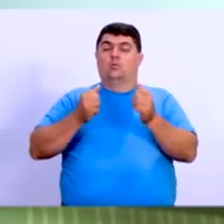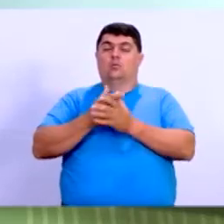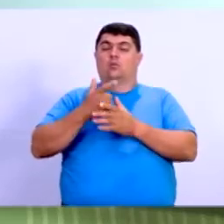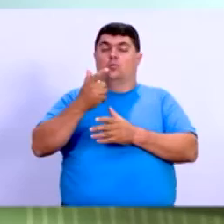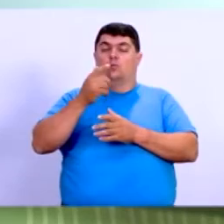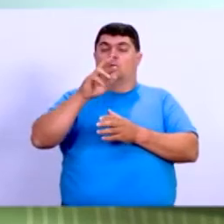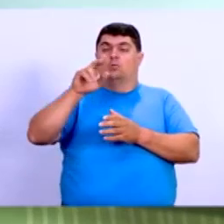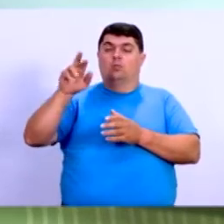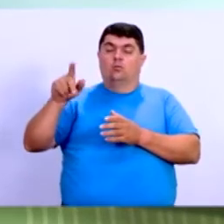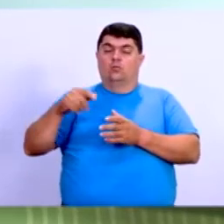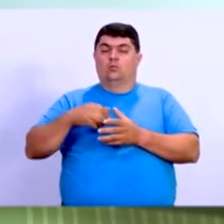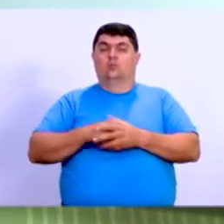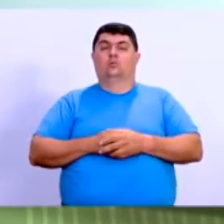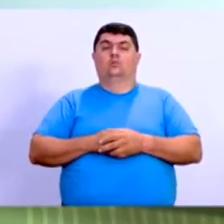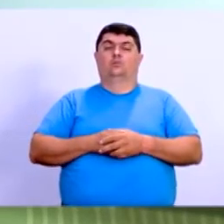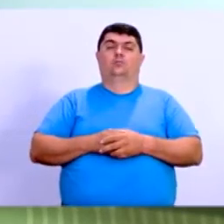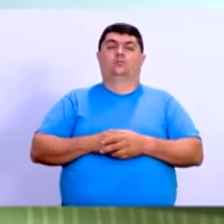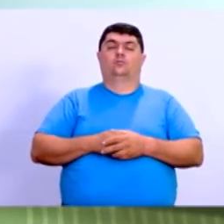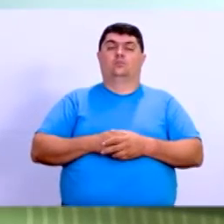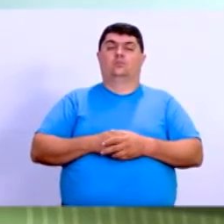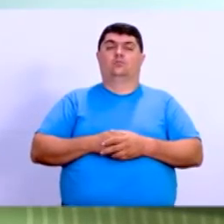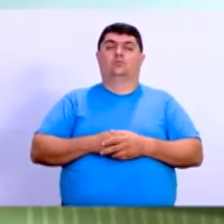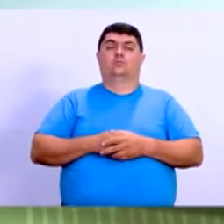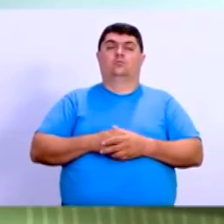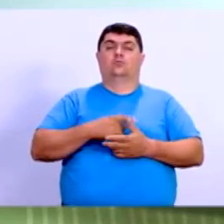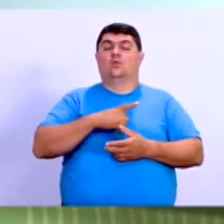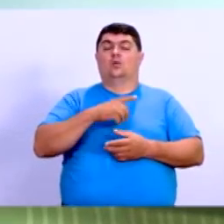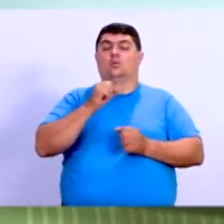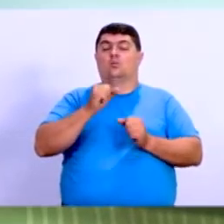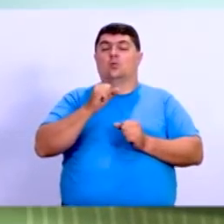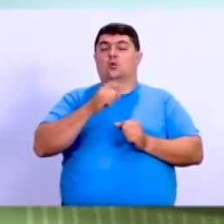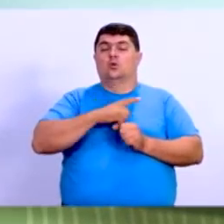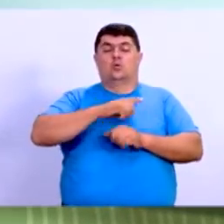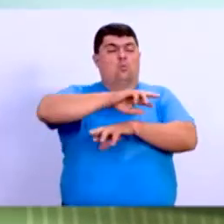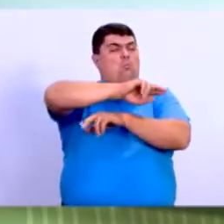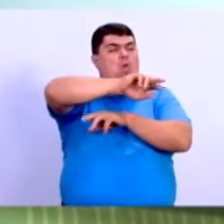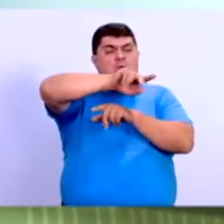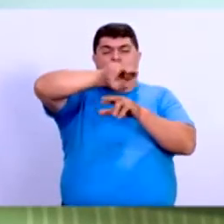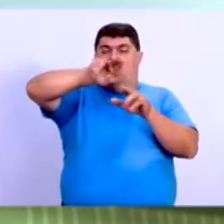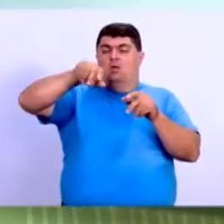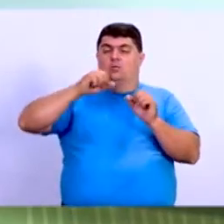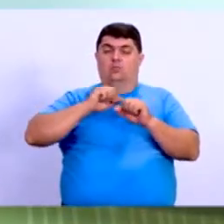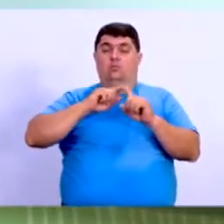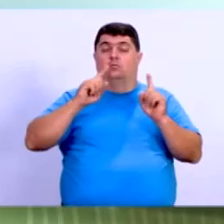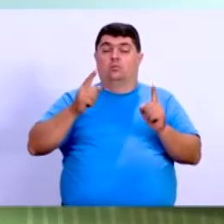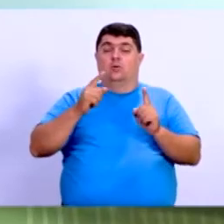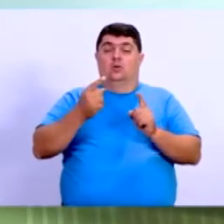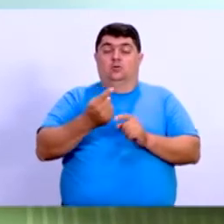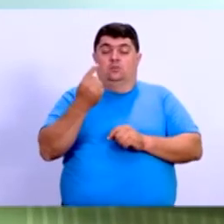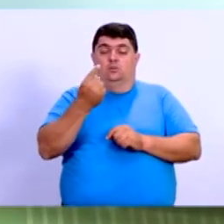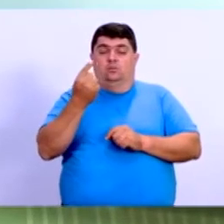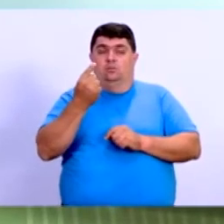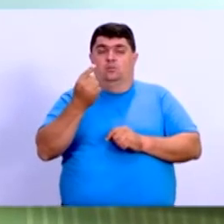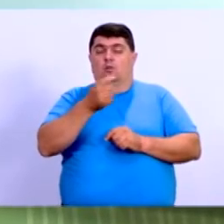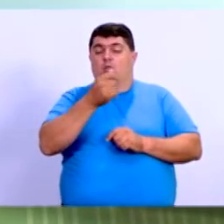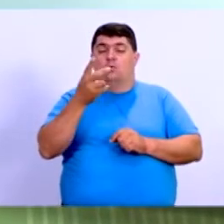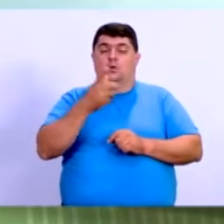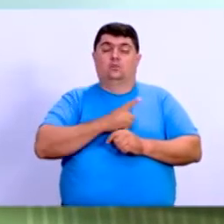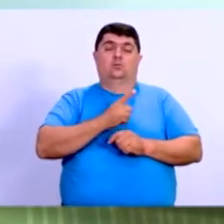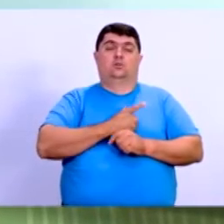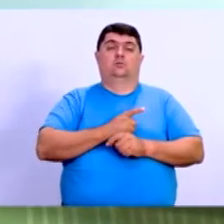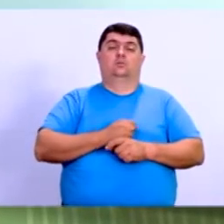loja? Tá? Um cliente ele pode ter diversas compras. Mas uma única compra, teve quantos